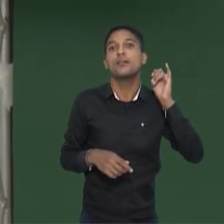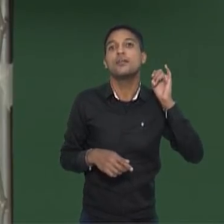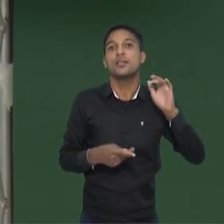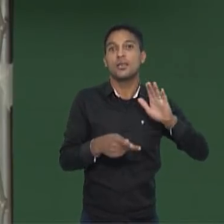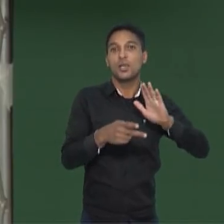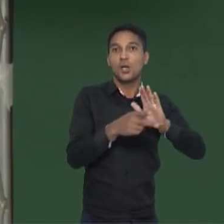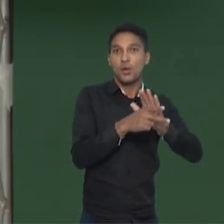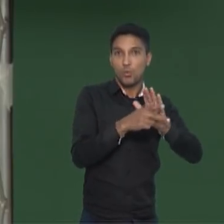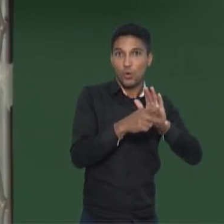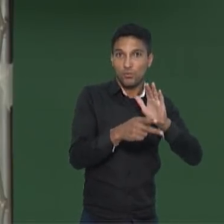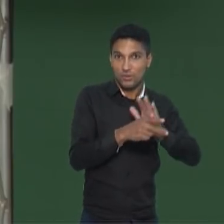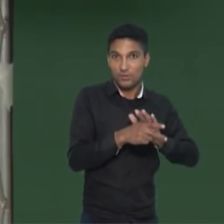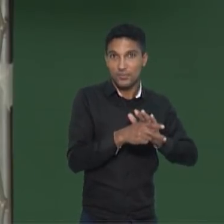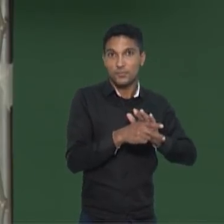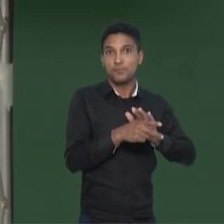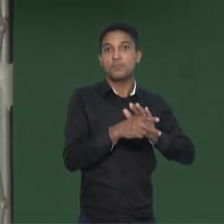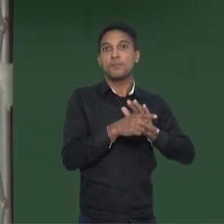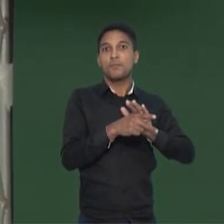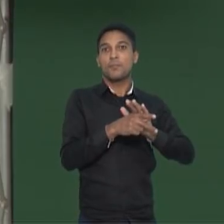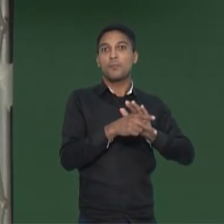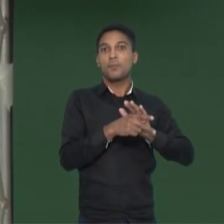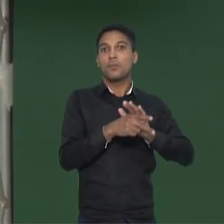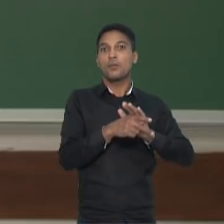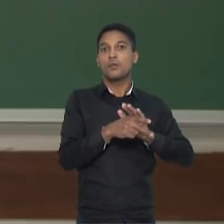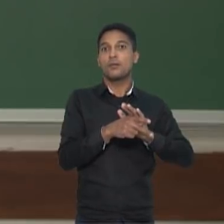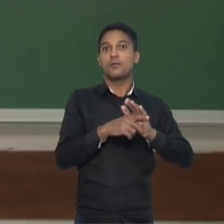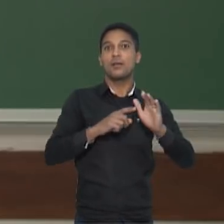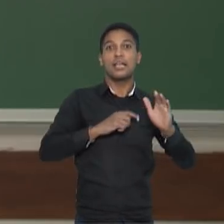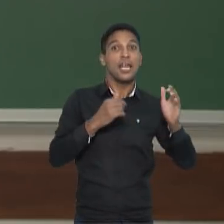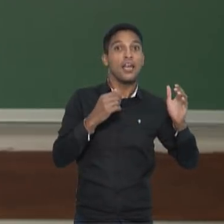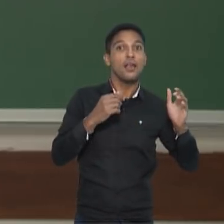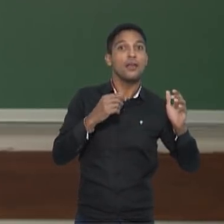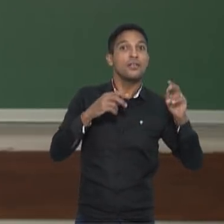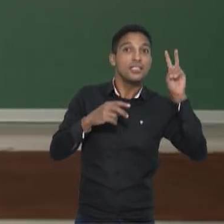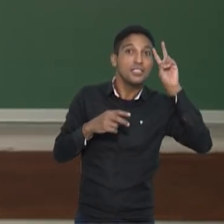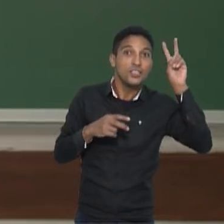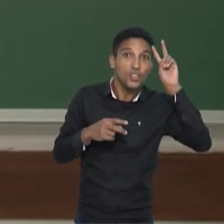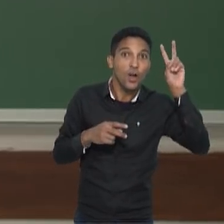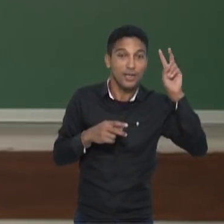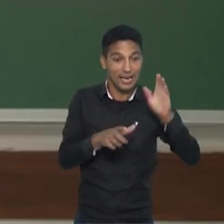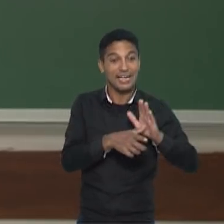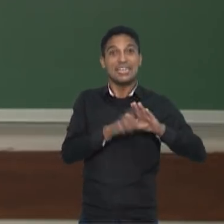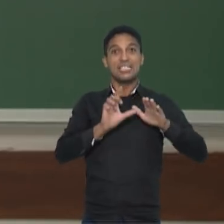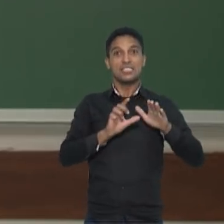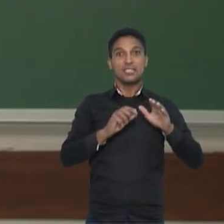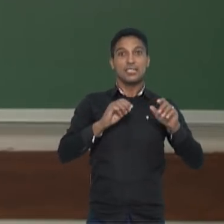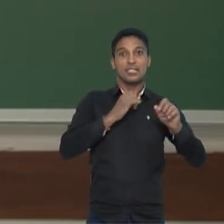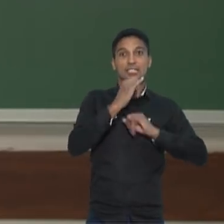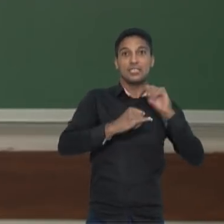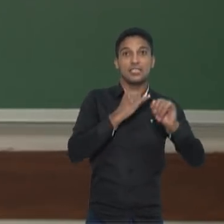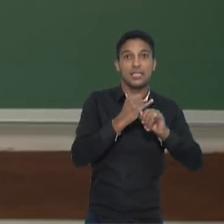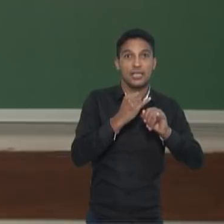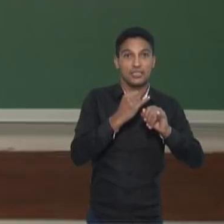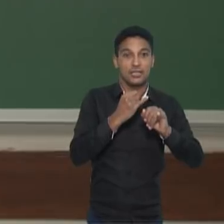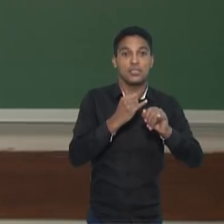era verdadeiro, como se fosse um documentário. Então, vai se criando toda essa brincadeira junto com o público.